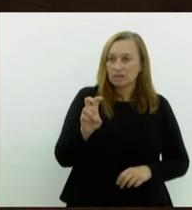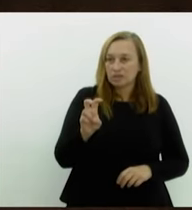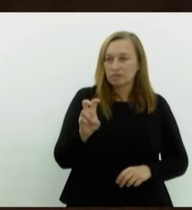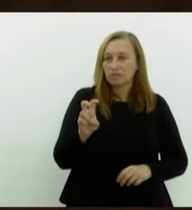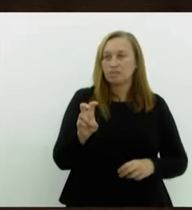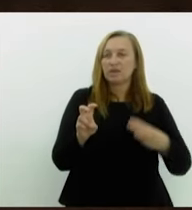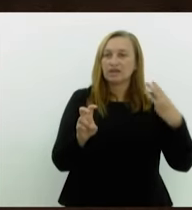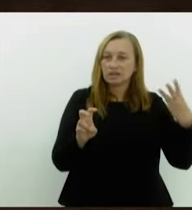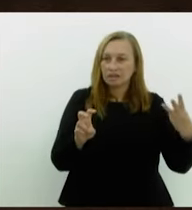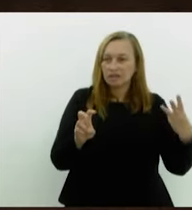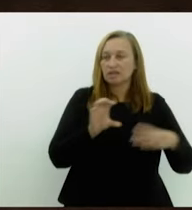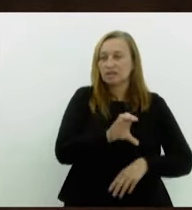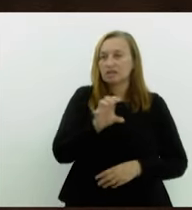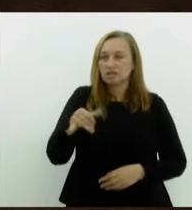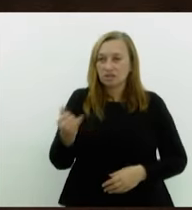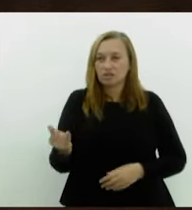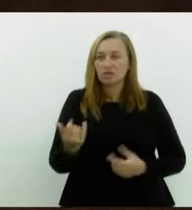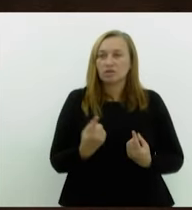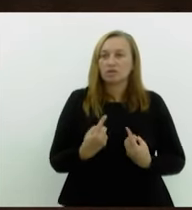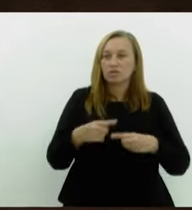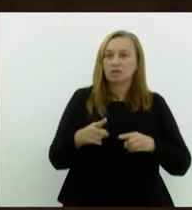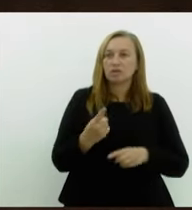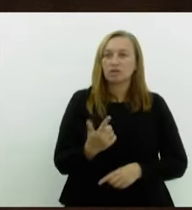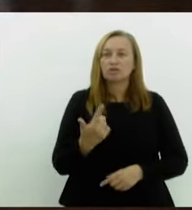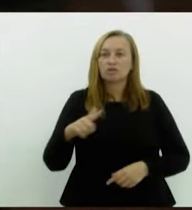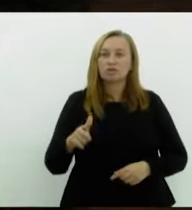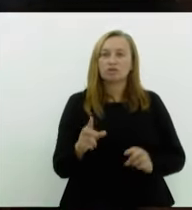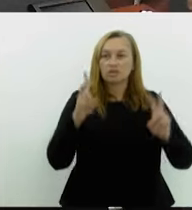CCJ, contrário às demais emendas.